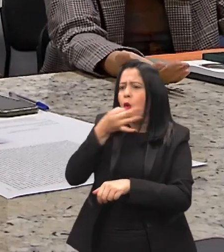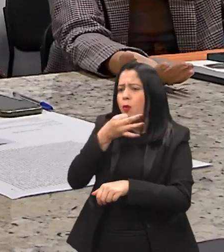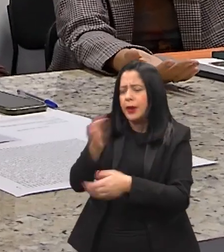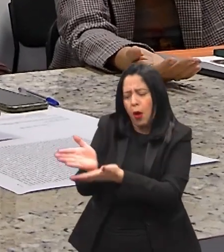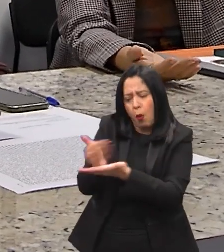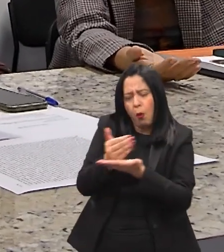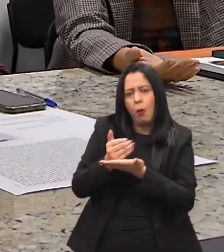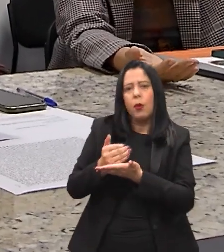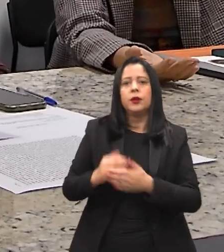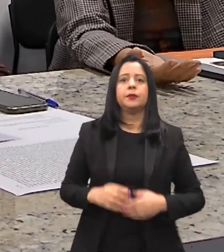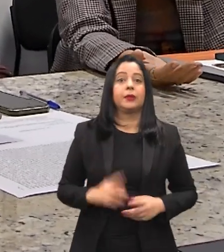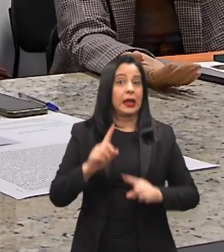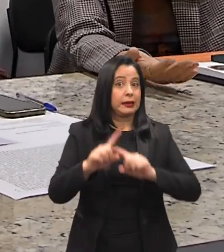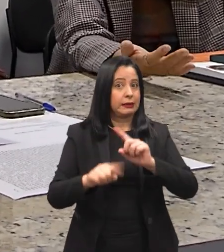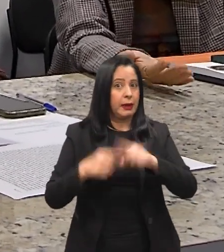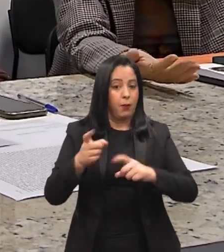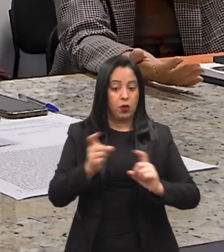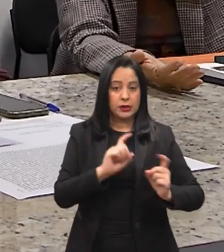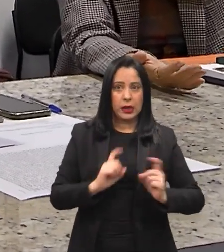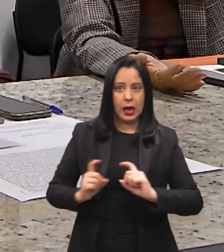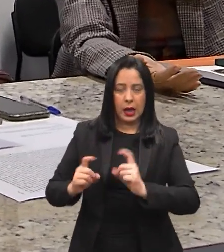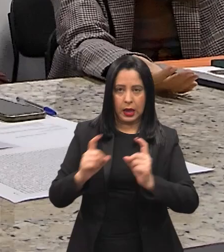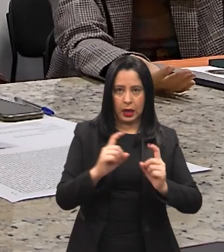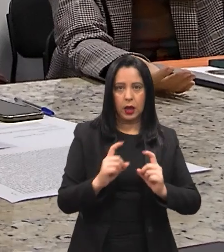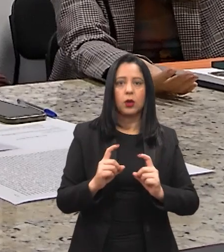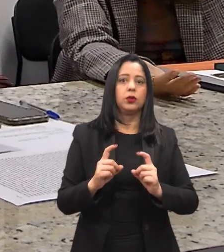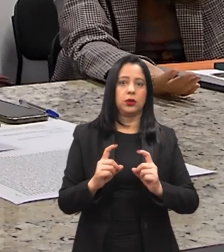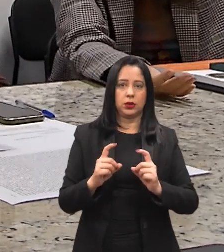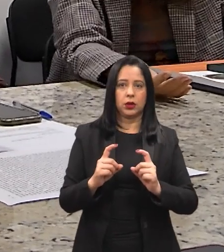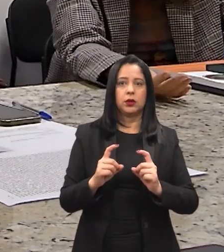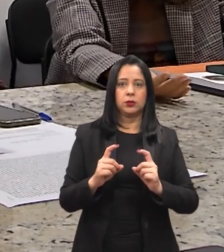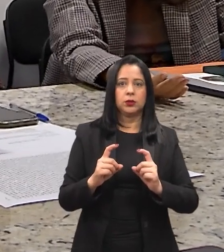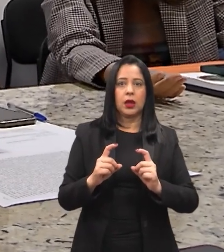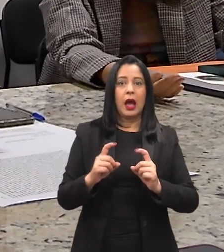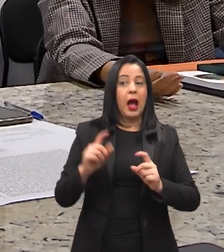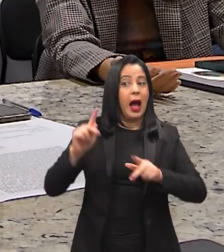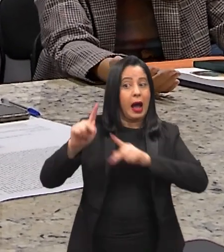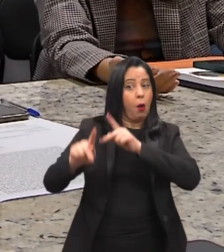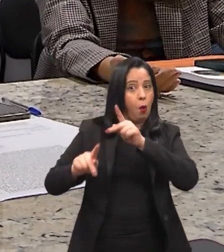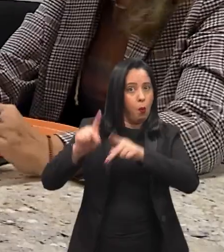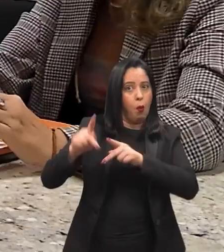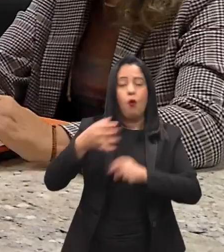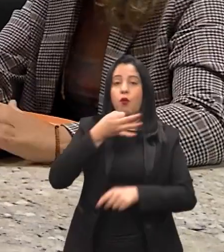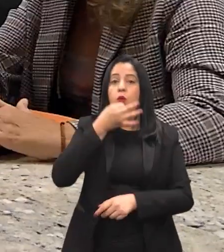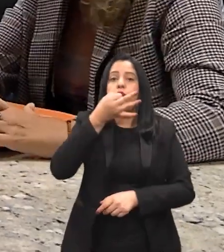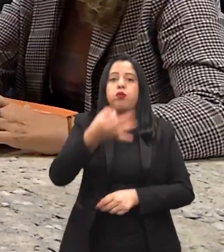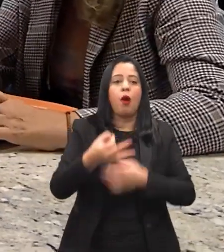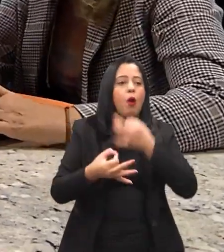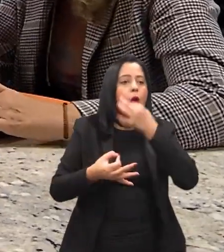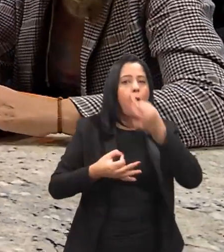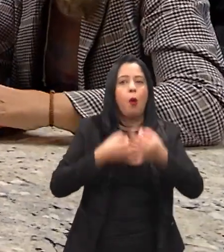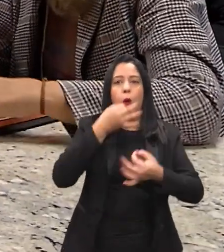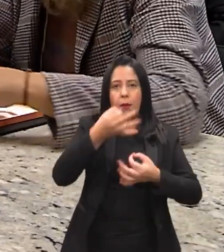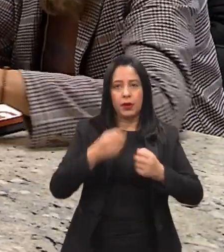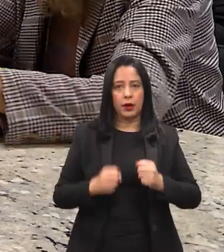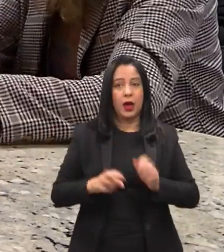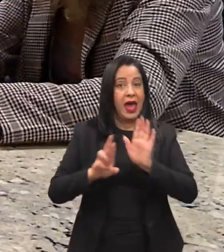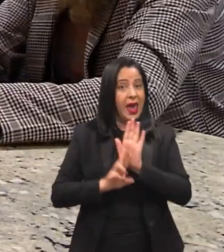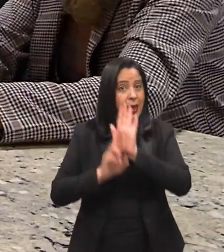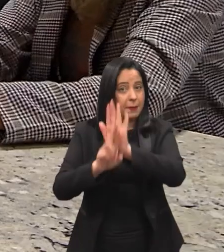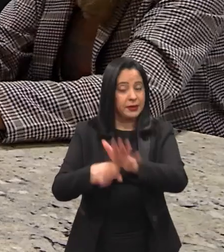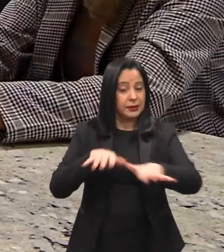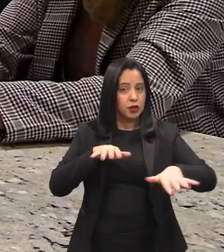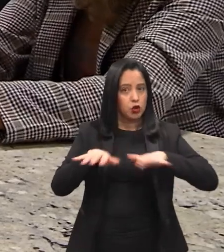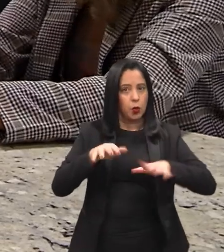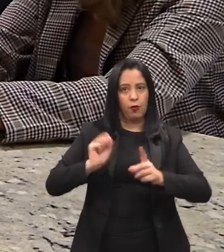Em seguida, uma reunião extraordinária abriu espaço para ouvir a população. Representantes do movimento